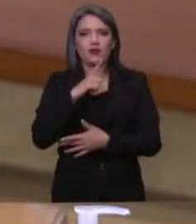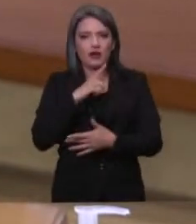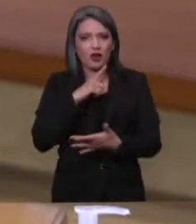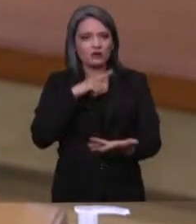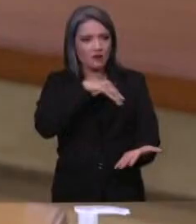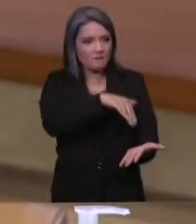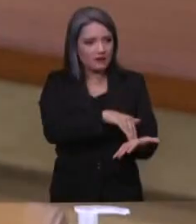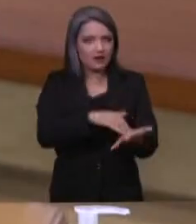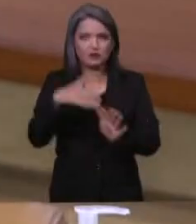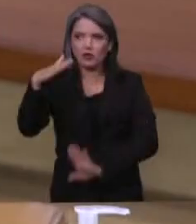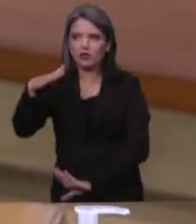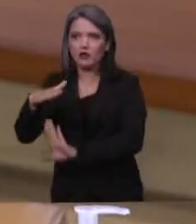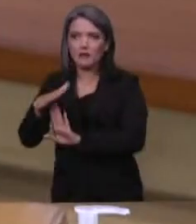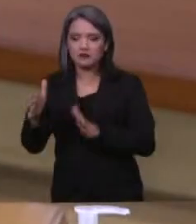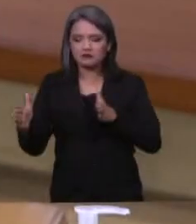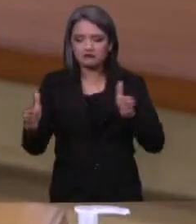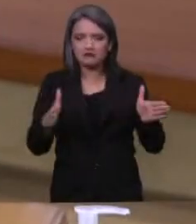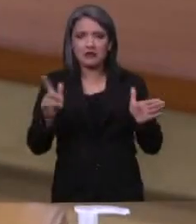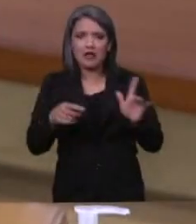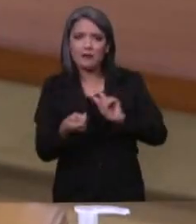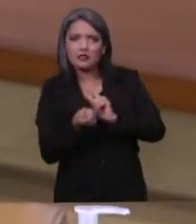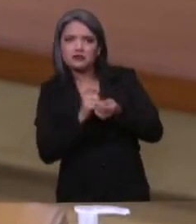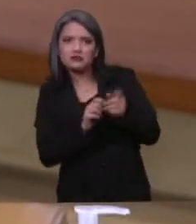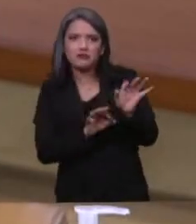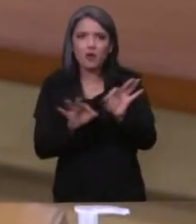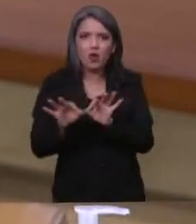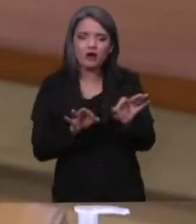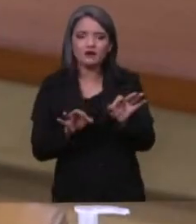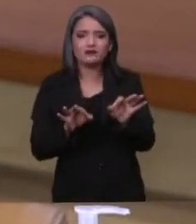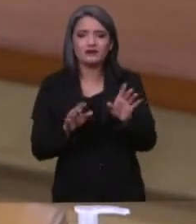oferece. A questão não é essa.